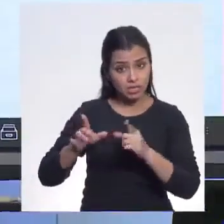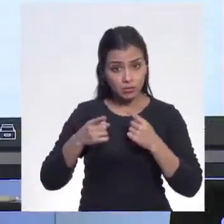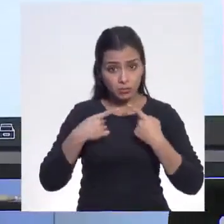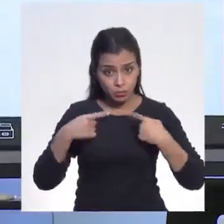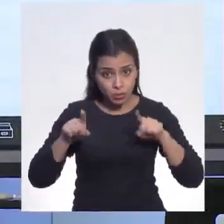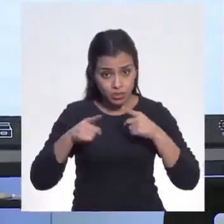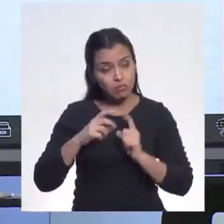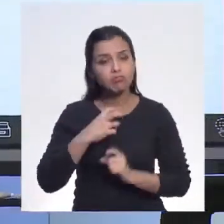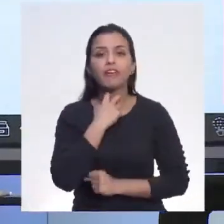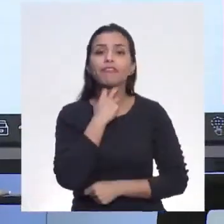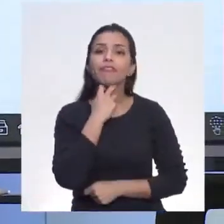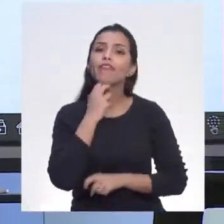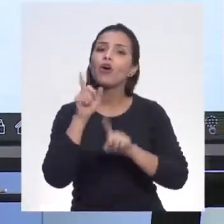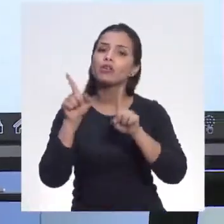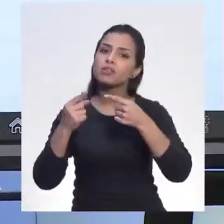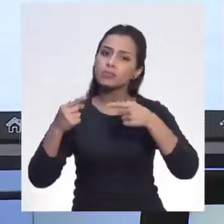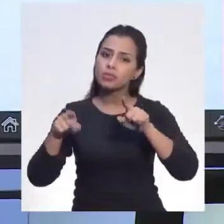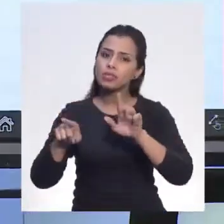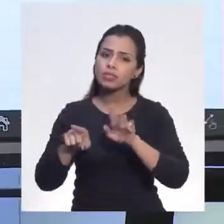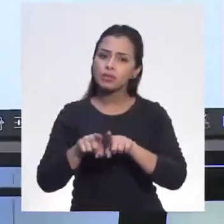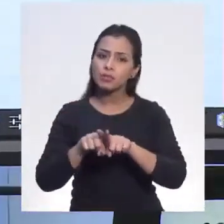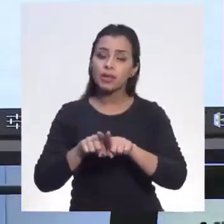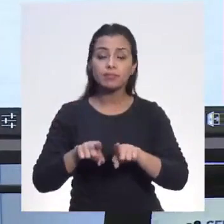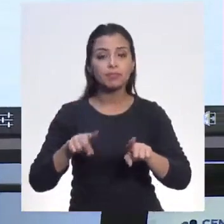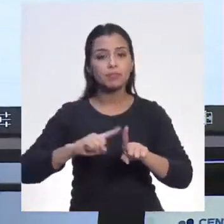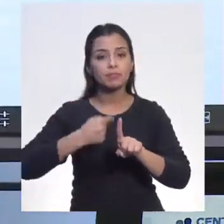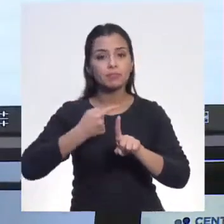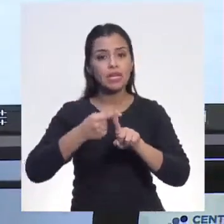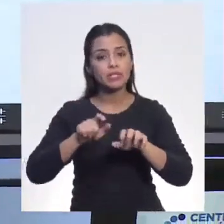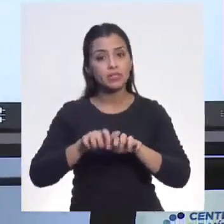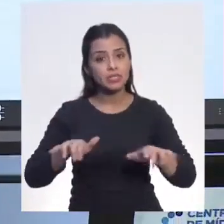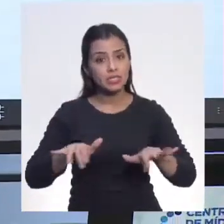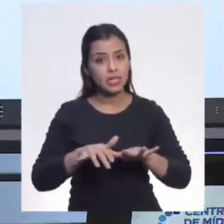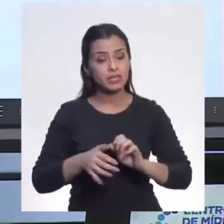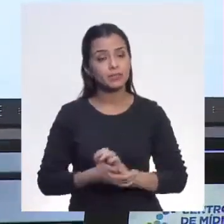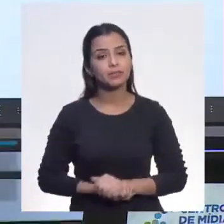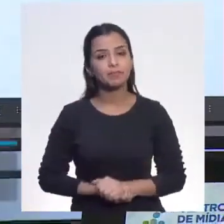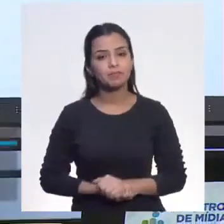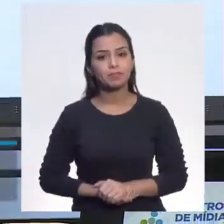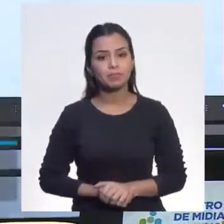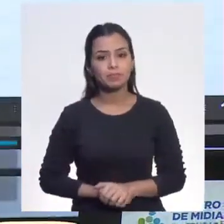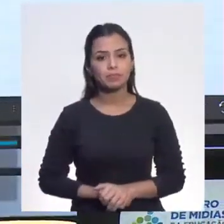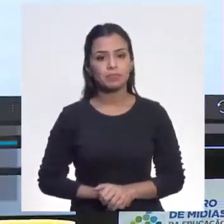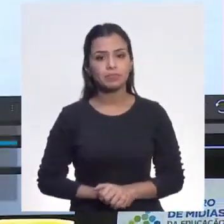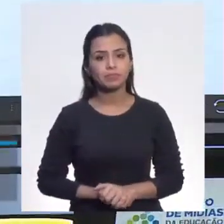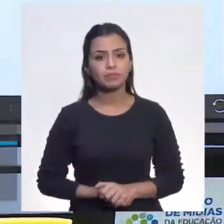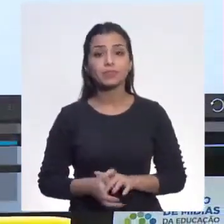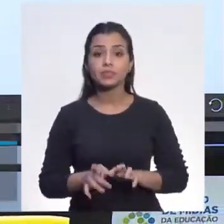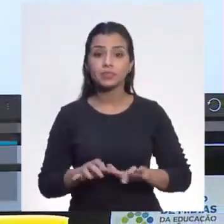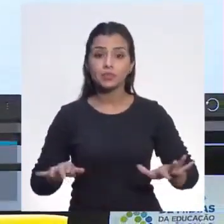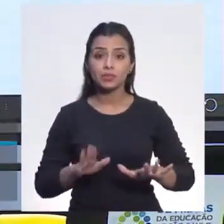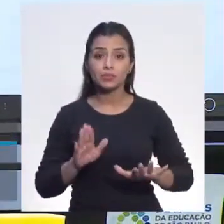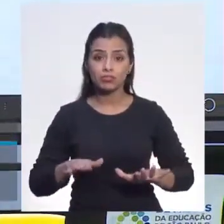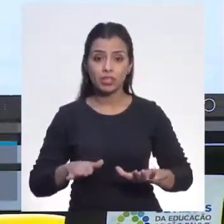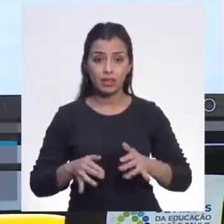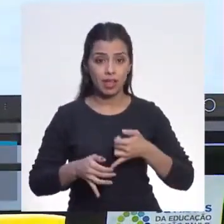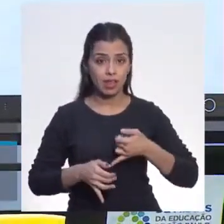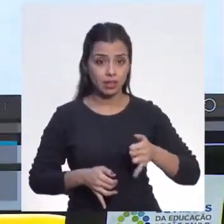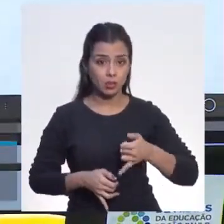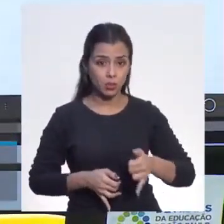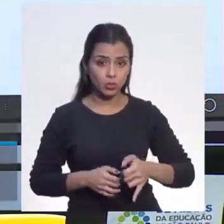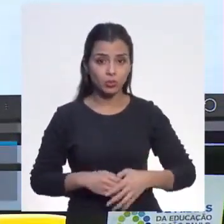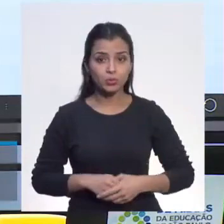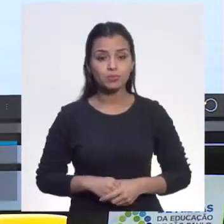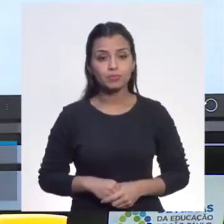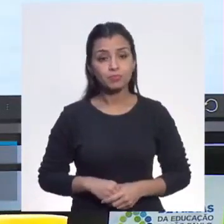a sua voz, né? E, no caso, o teclado, né? Ou seja, instrumento de corda percutida. No caso, o teclado já é um instrumento eletrônico, né?